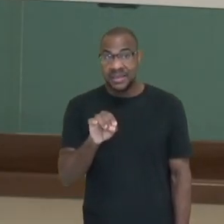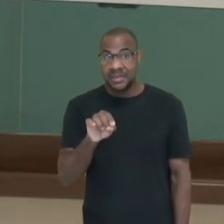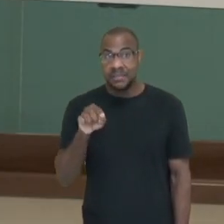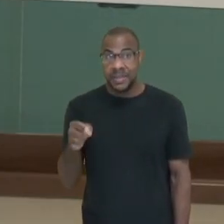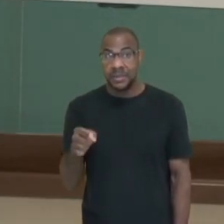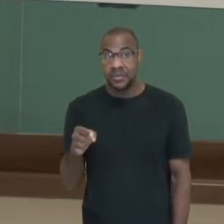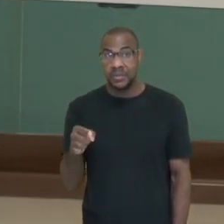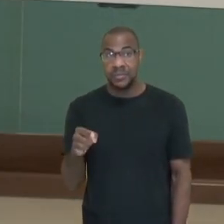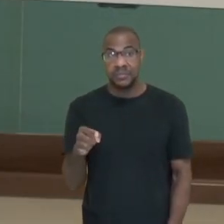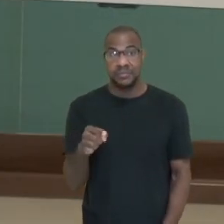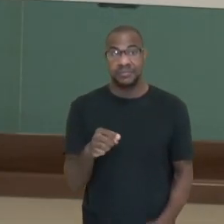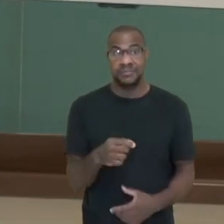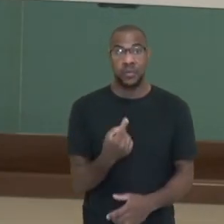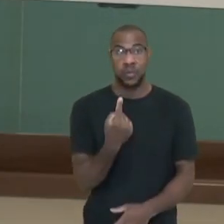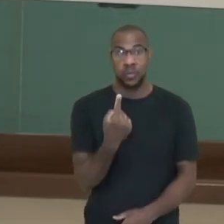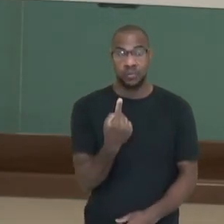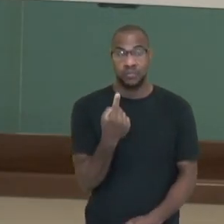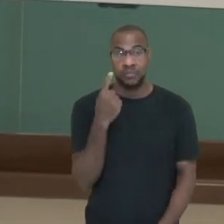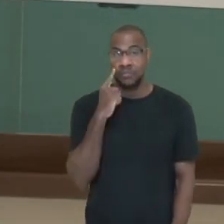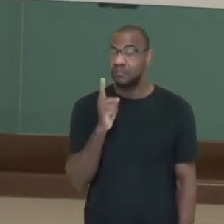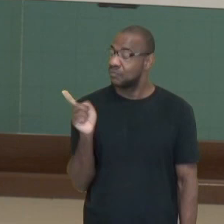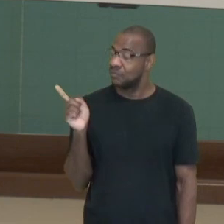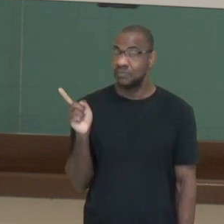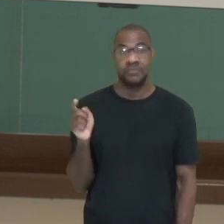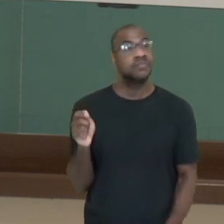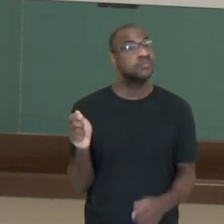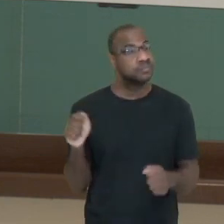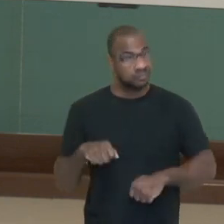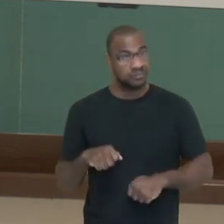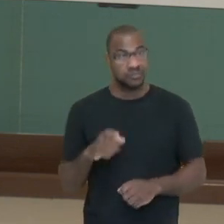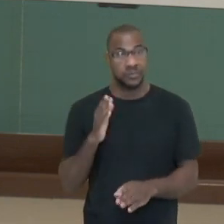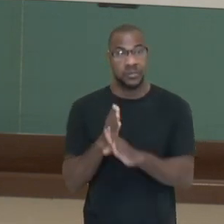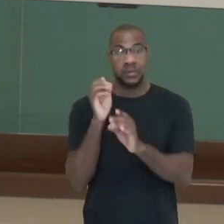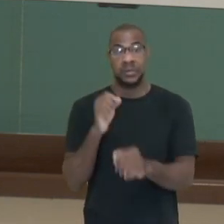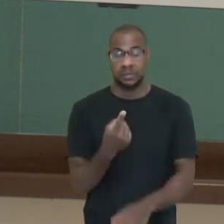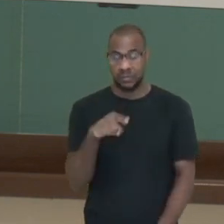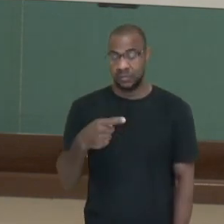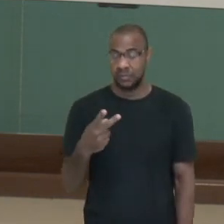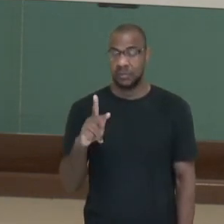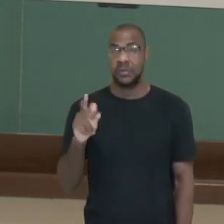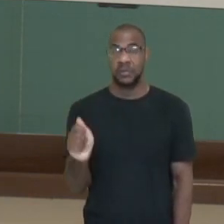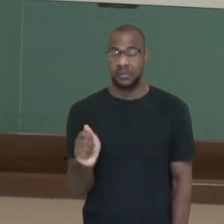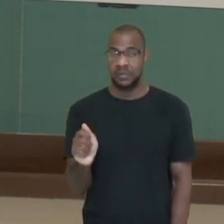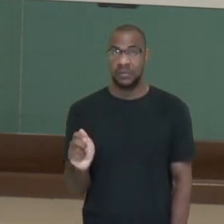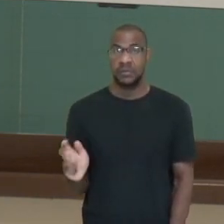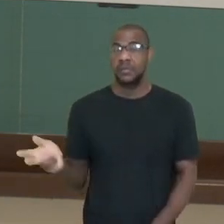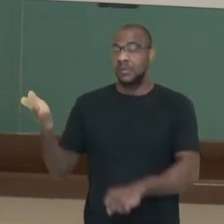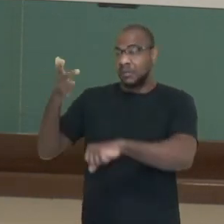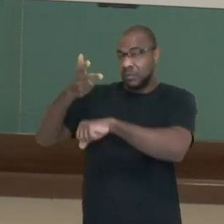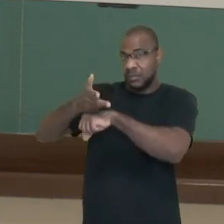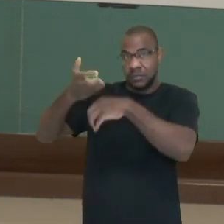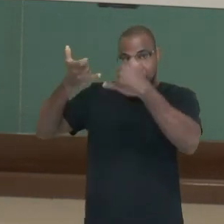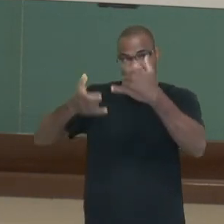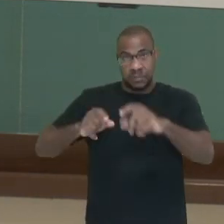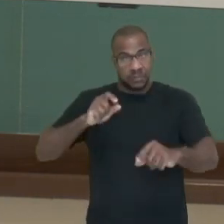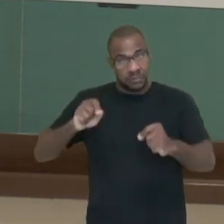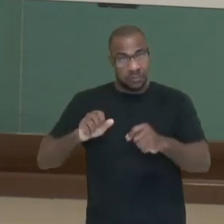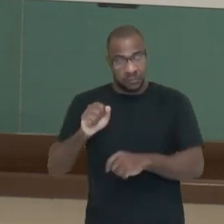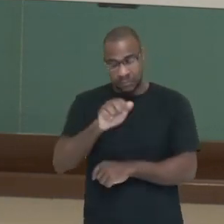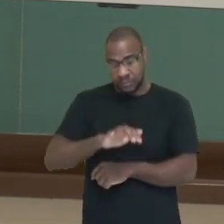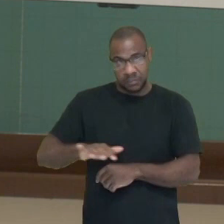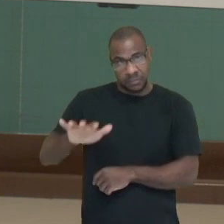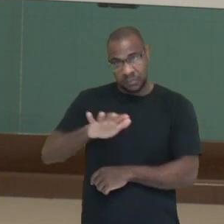vamos descobrir que esse sítio tem 1,2 hectares. Então, nesse vídeo nós falamos sobre área